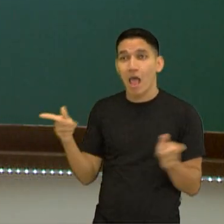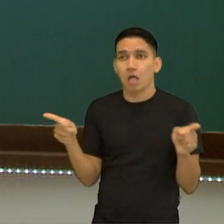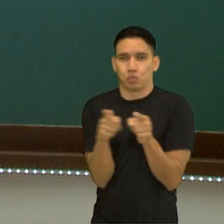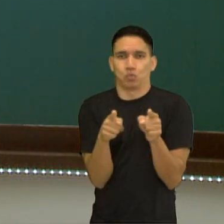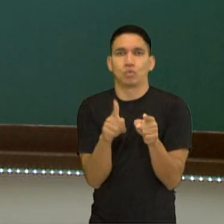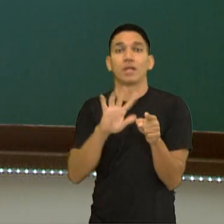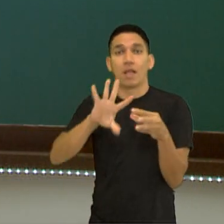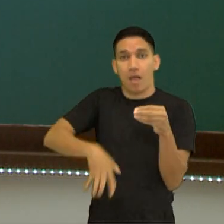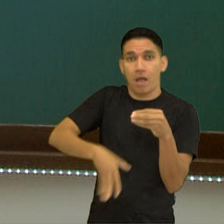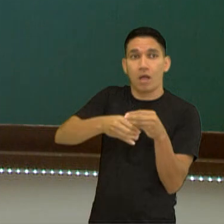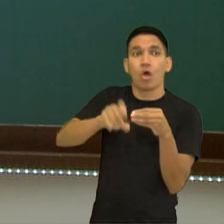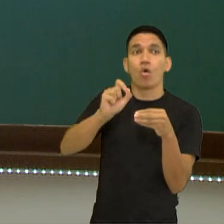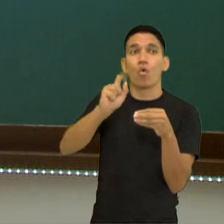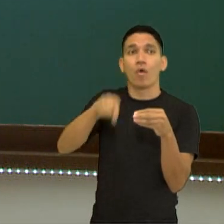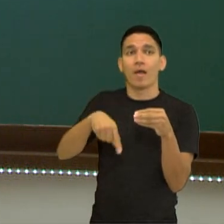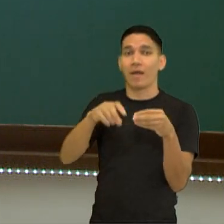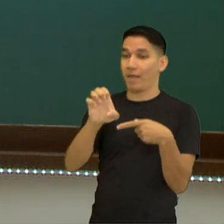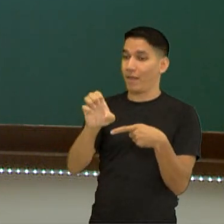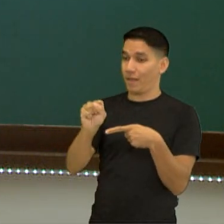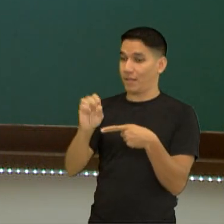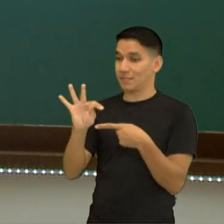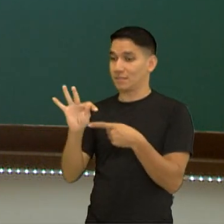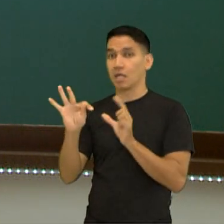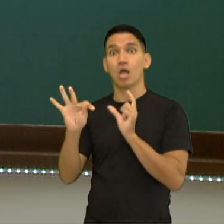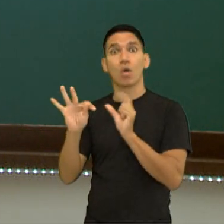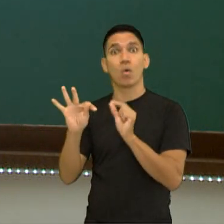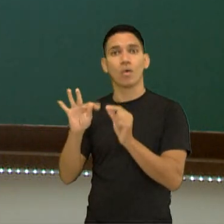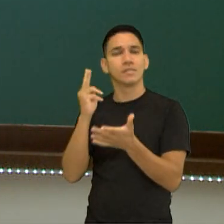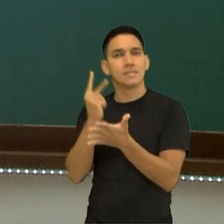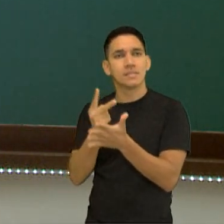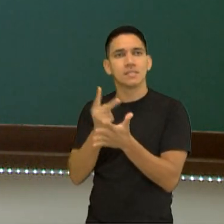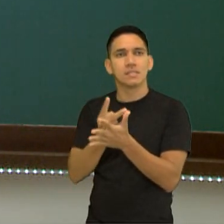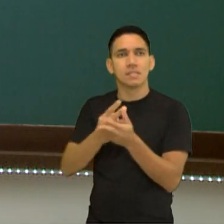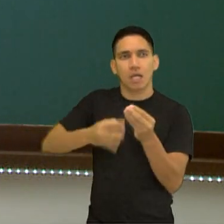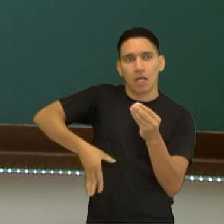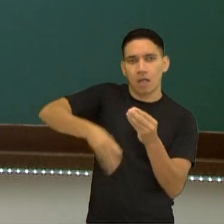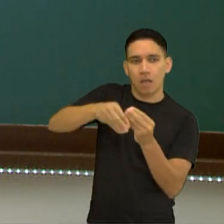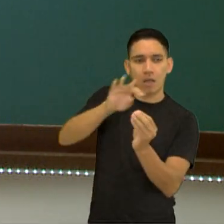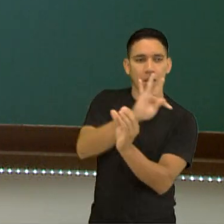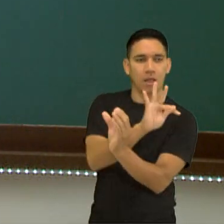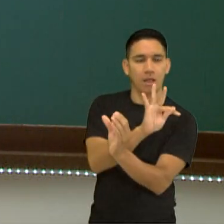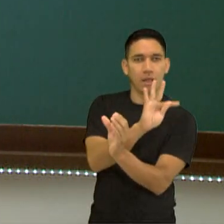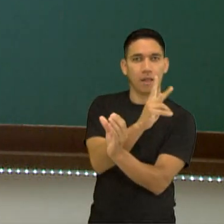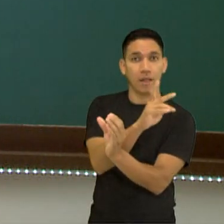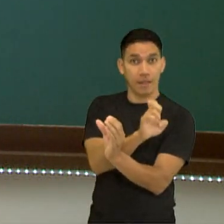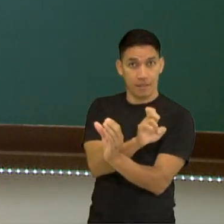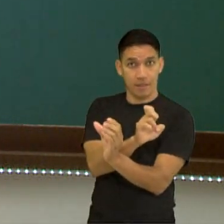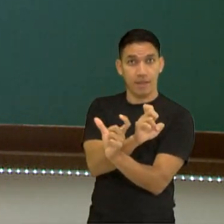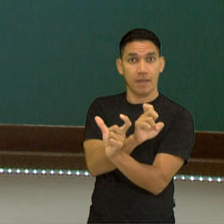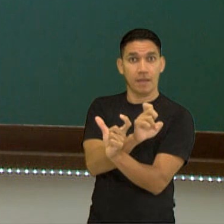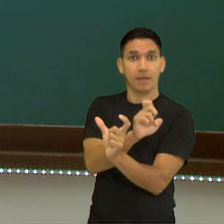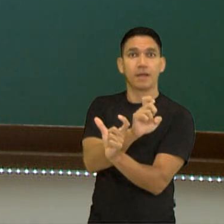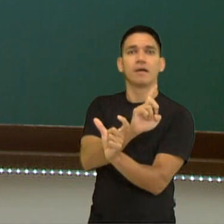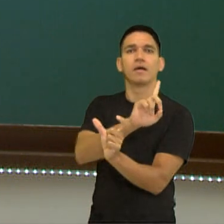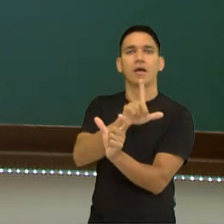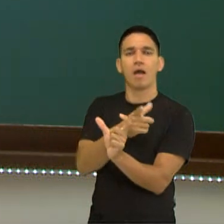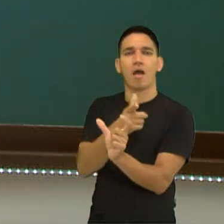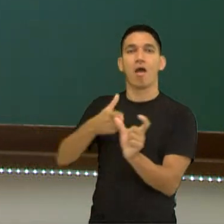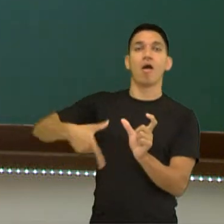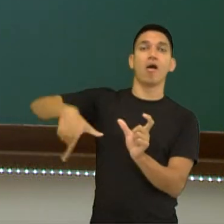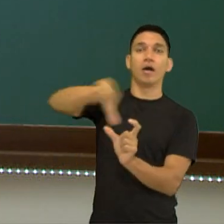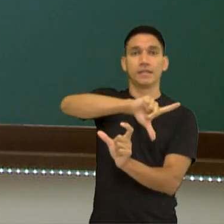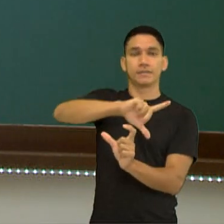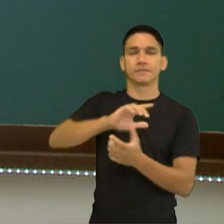superlativo, você acrescenta est e sempre tem que ter o the, o artigo, na